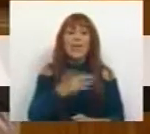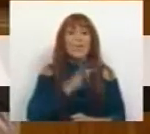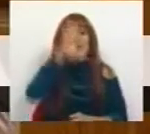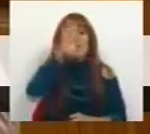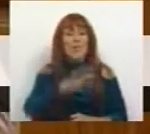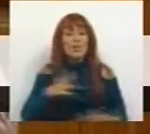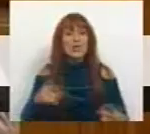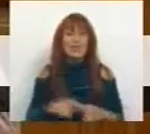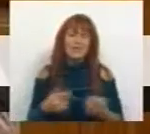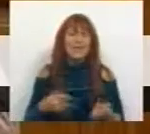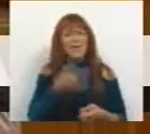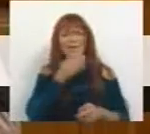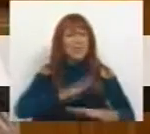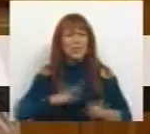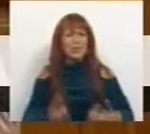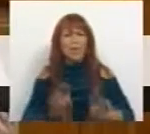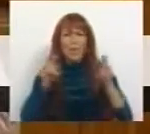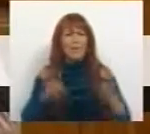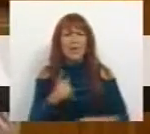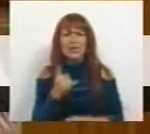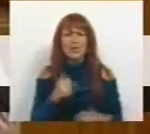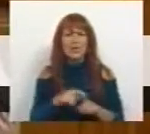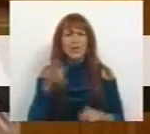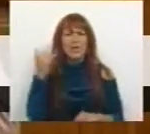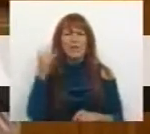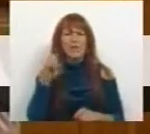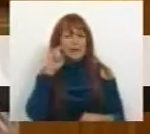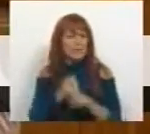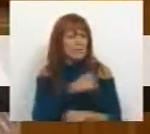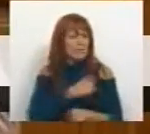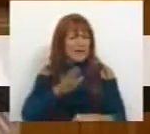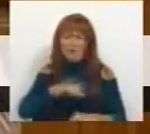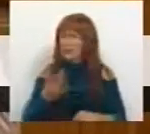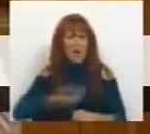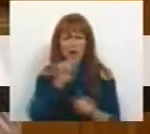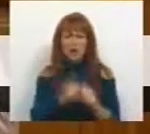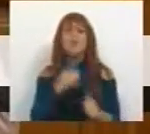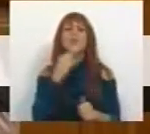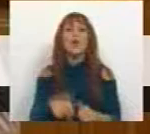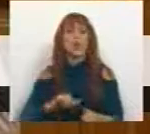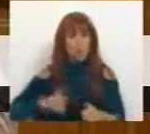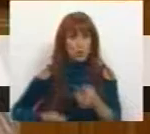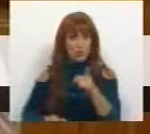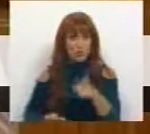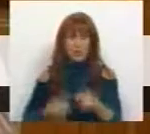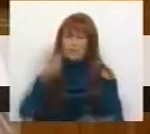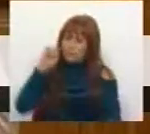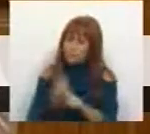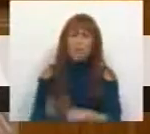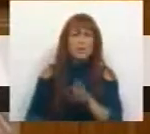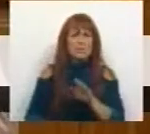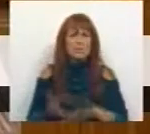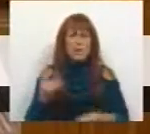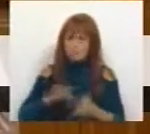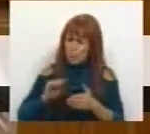Sr. Ministro que deixe de falar num aumento de 20 vigilantes da natureza para se juntar à voz dos Verdes e reclamar pelo